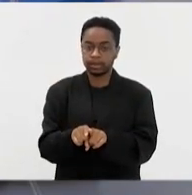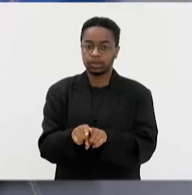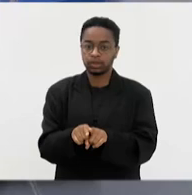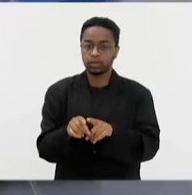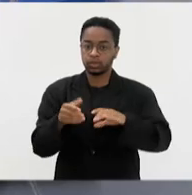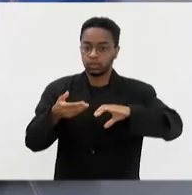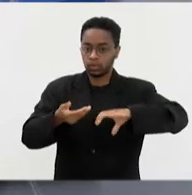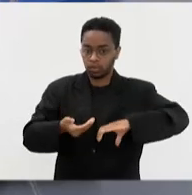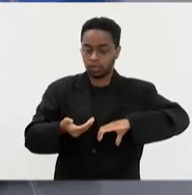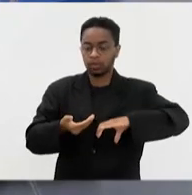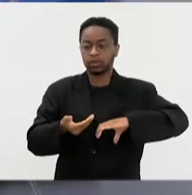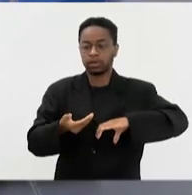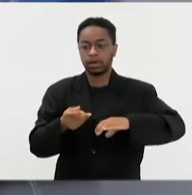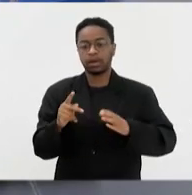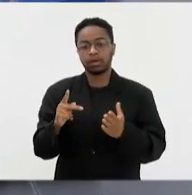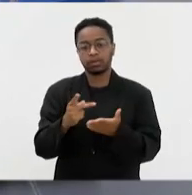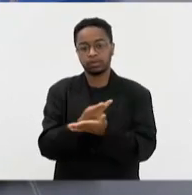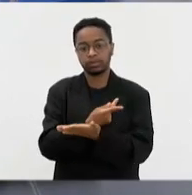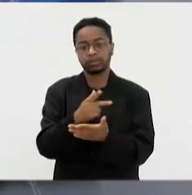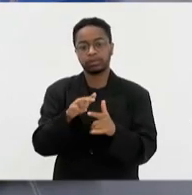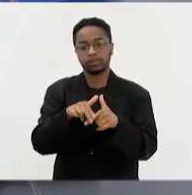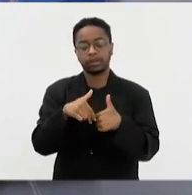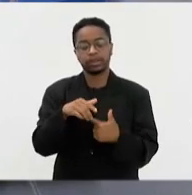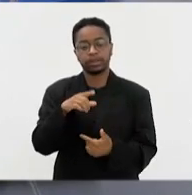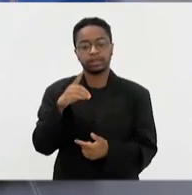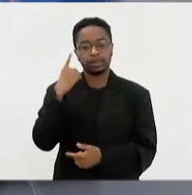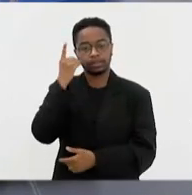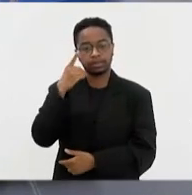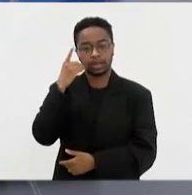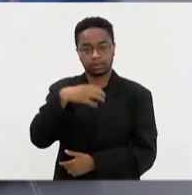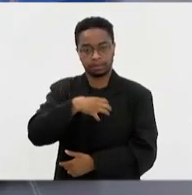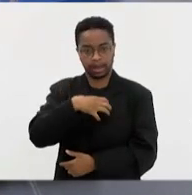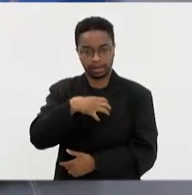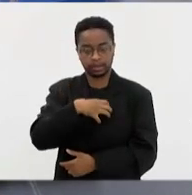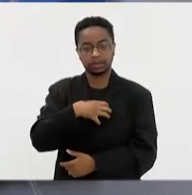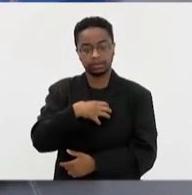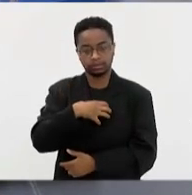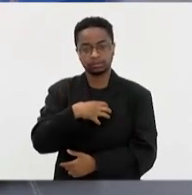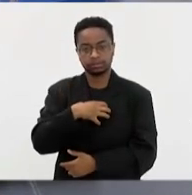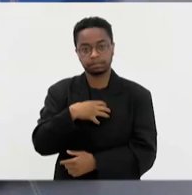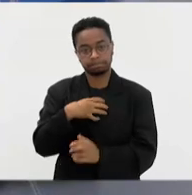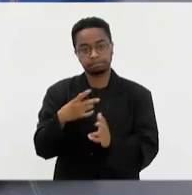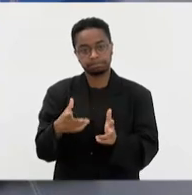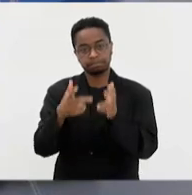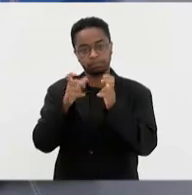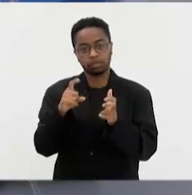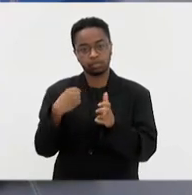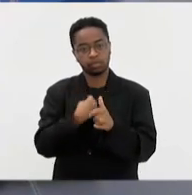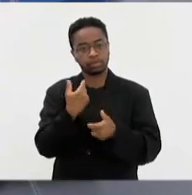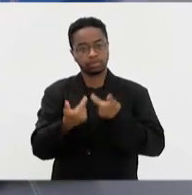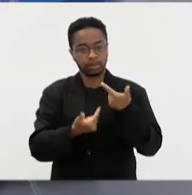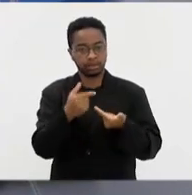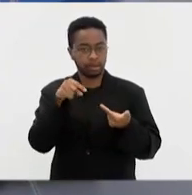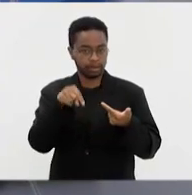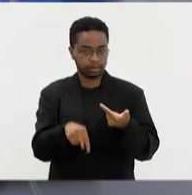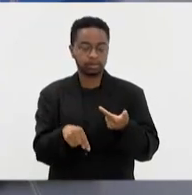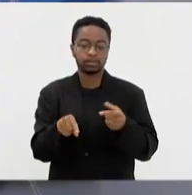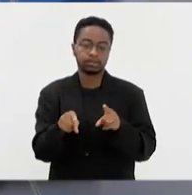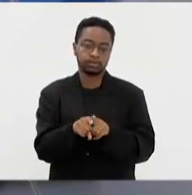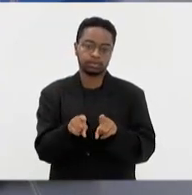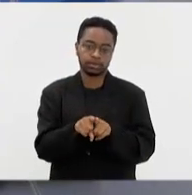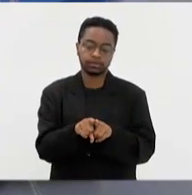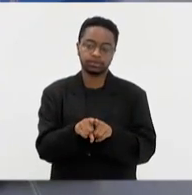Congresso Nacional, por parte de um deputado da Bahia, que viu o nosso trabalho aqui, e